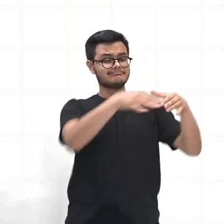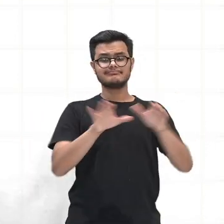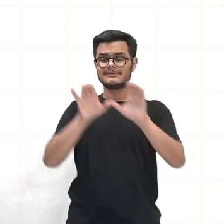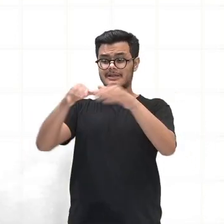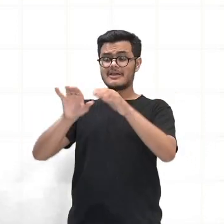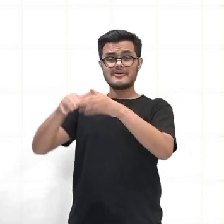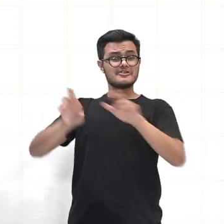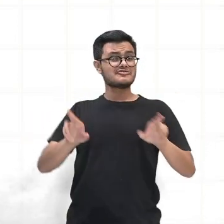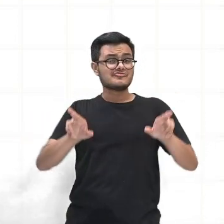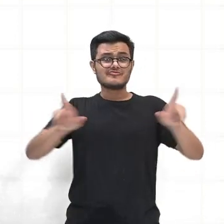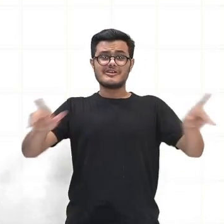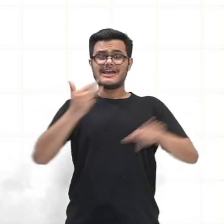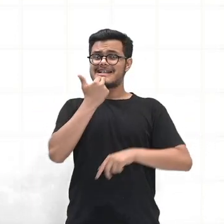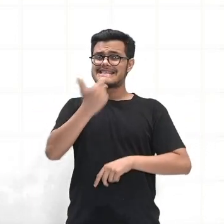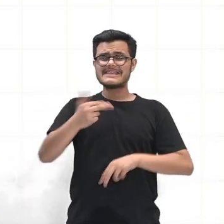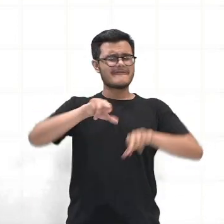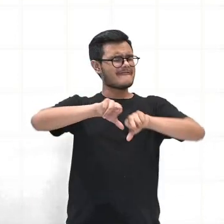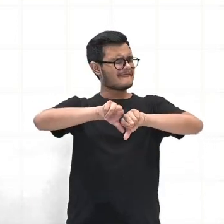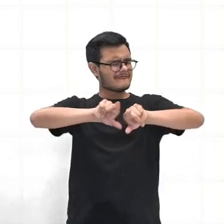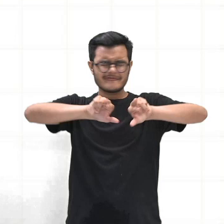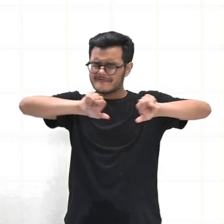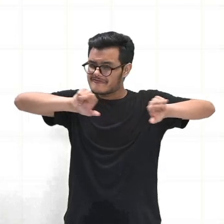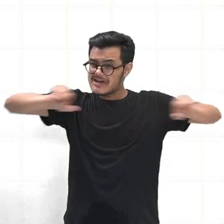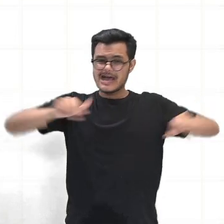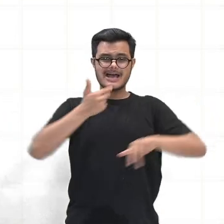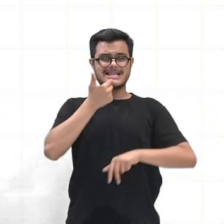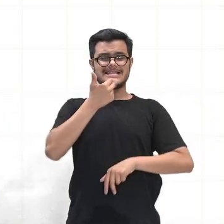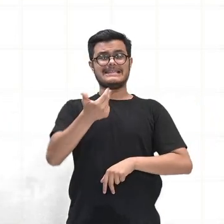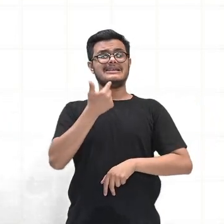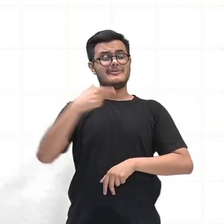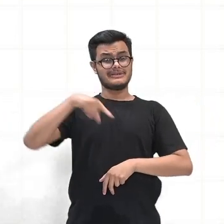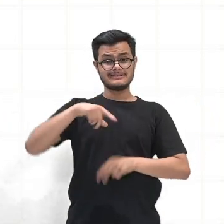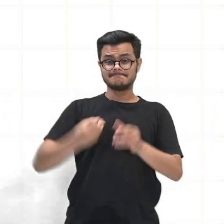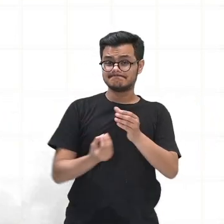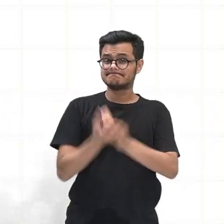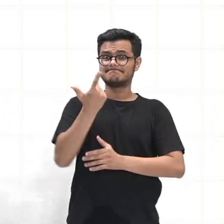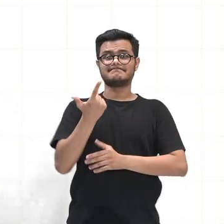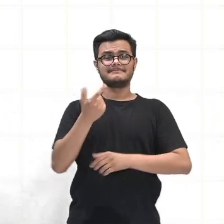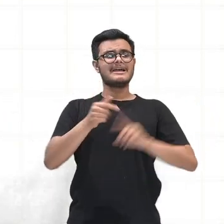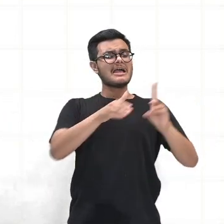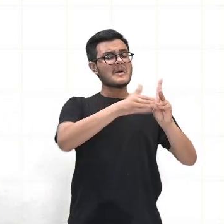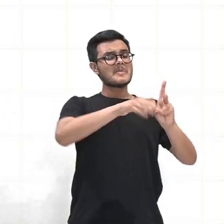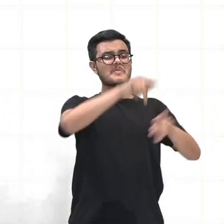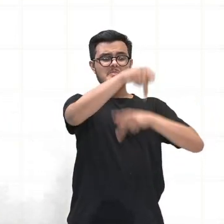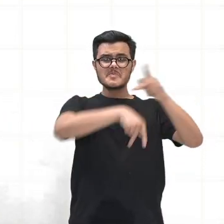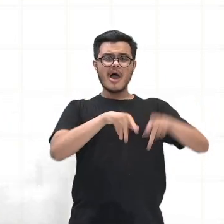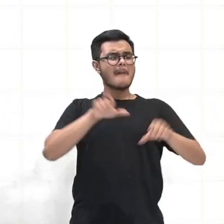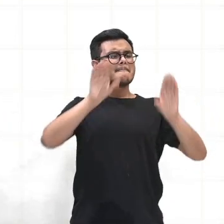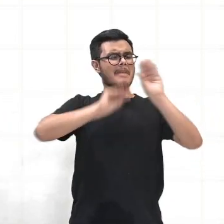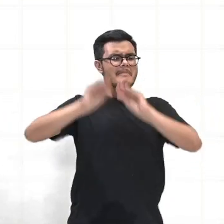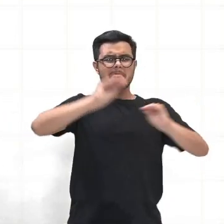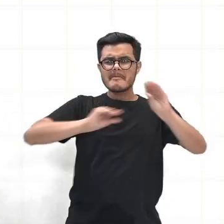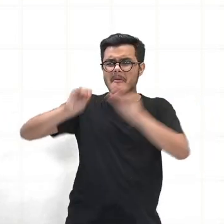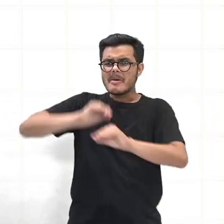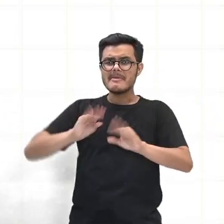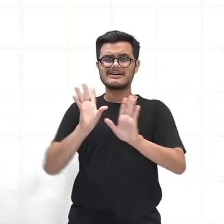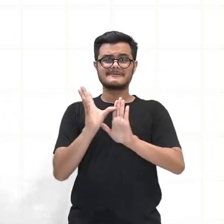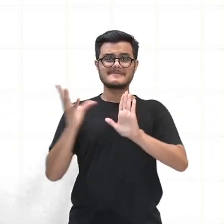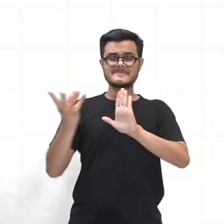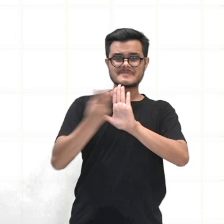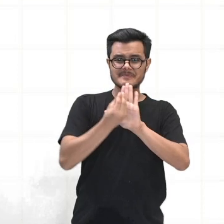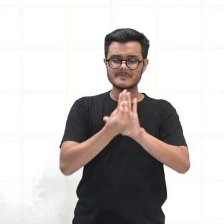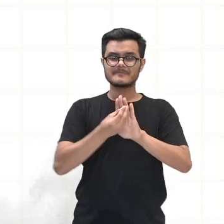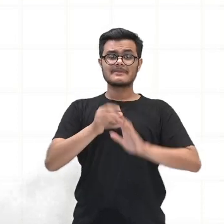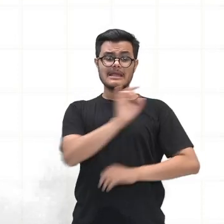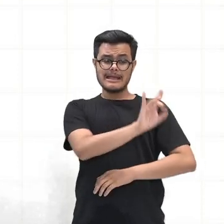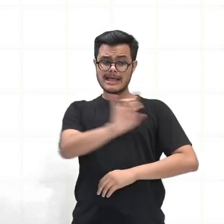línguas. A gente tinha uma variedade gigantesca de línguas faladas dentro da Amazônia. Cada